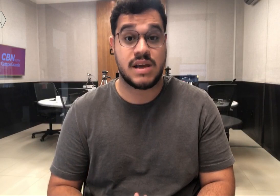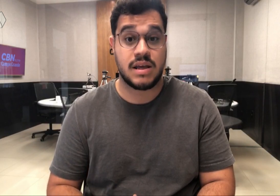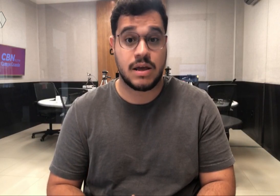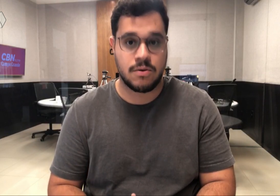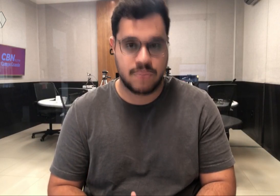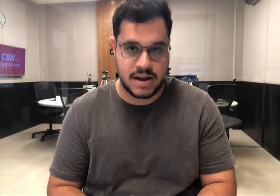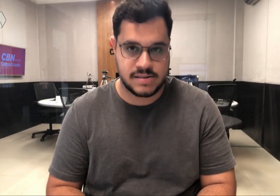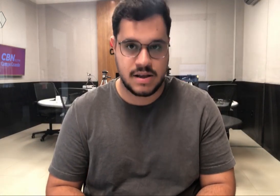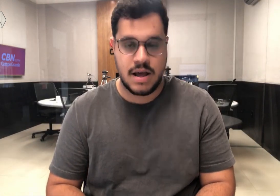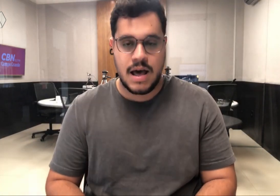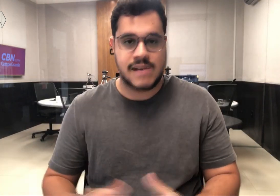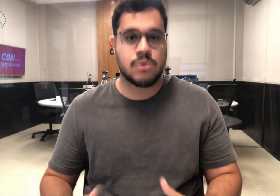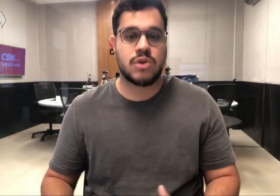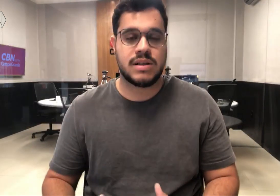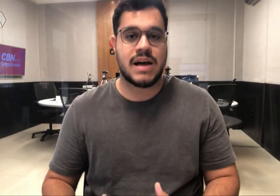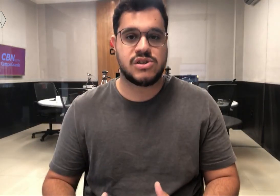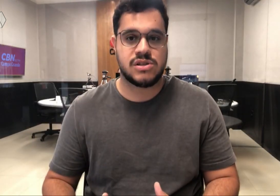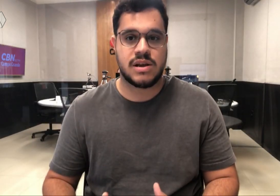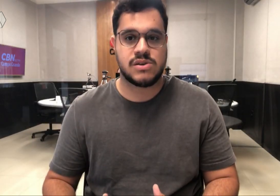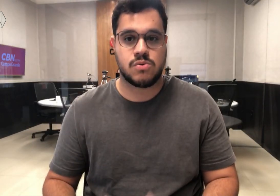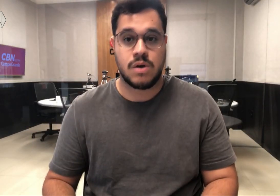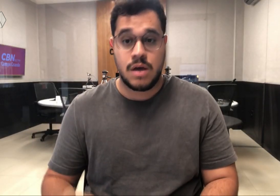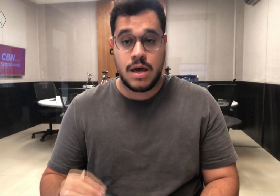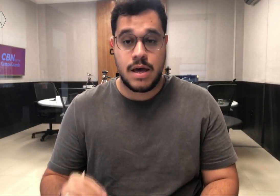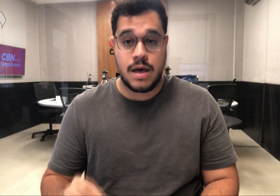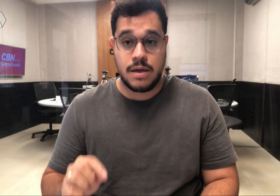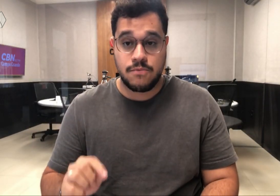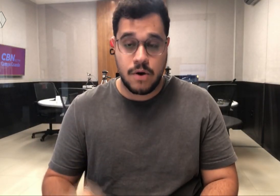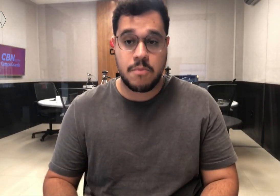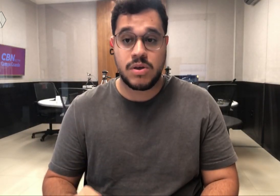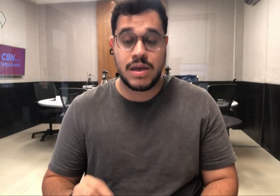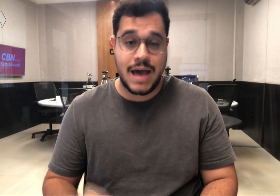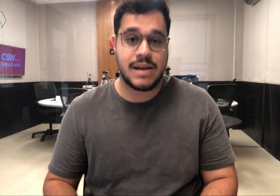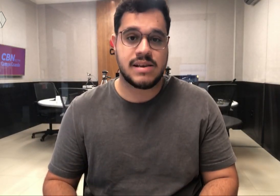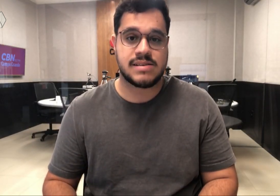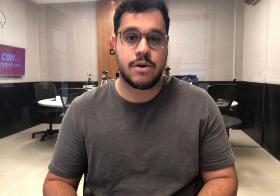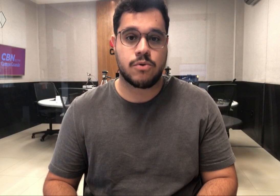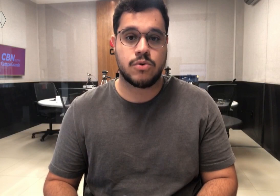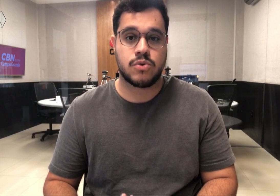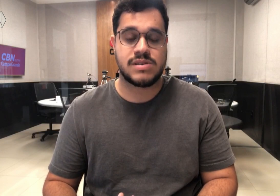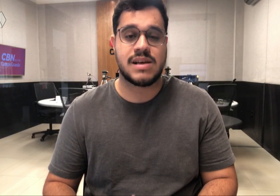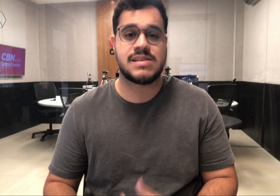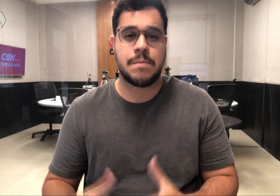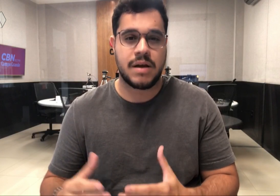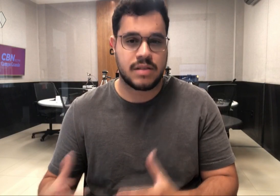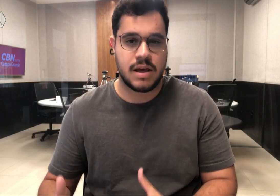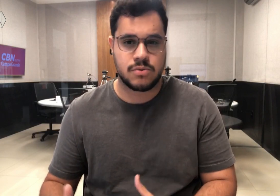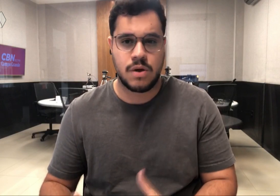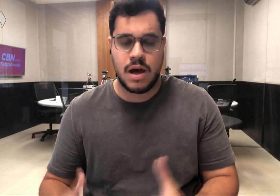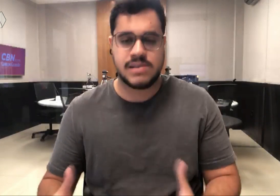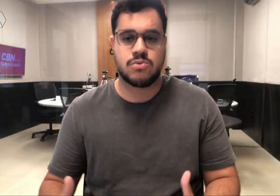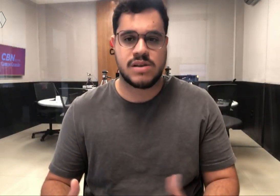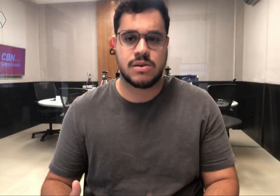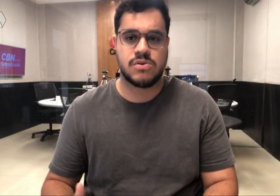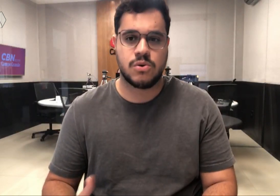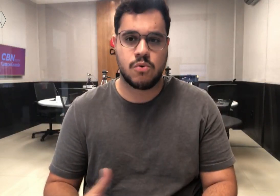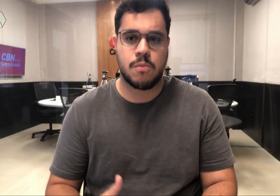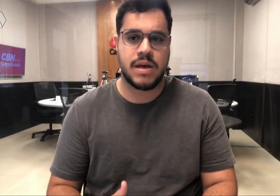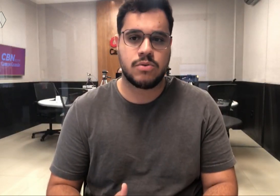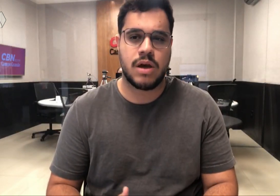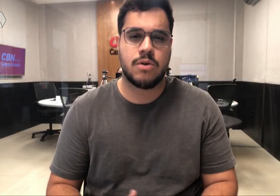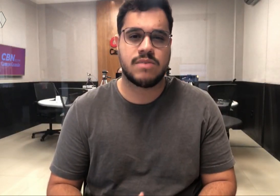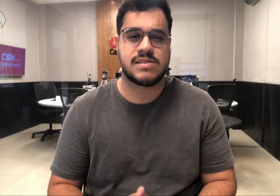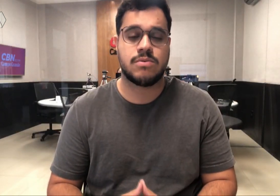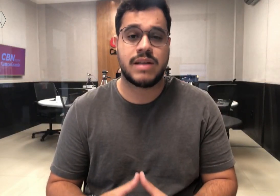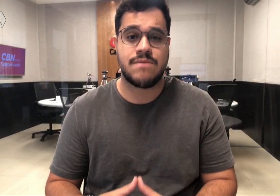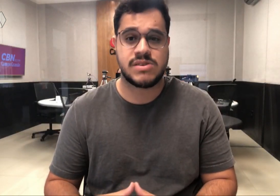sem serem renovados. As autoridades de trânsito informam que é necessário o condutor estar sempre atento à situação do seu